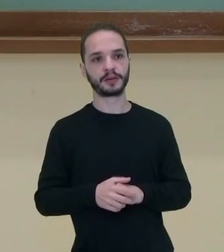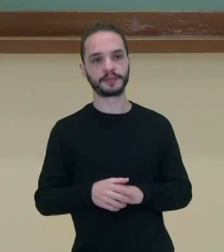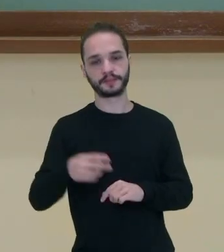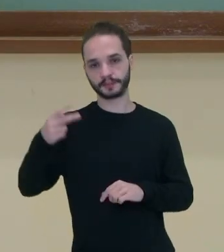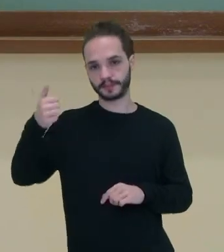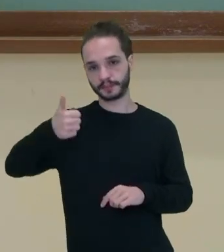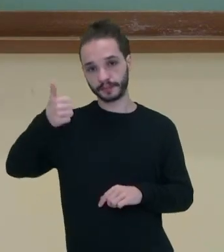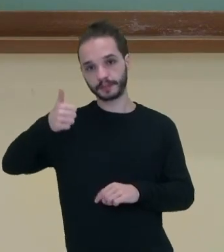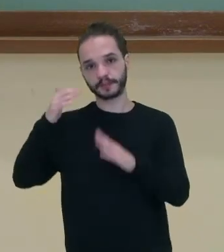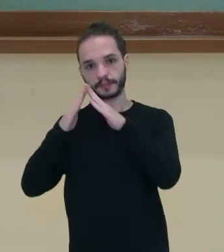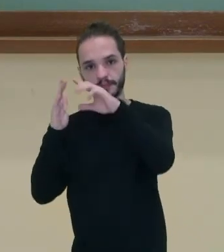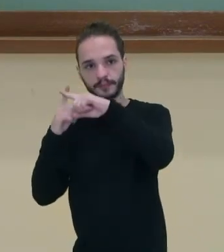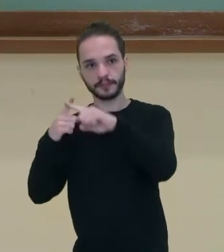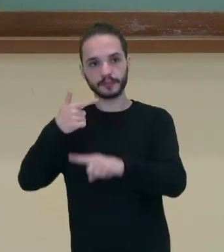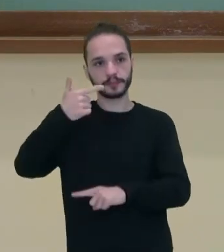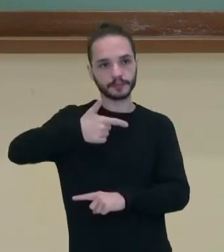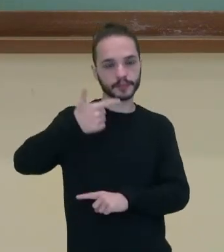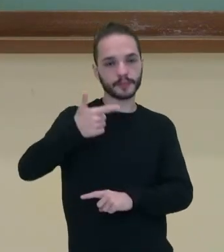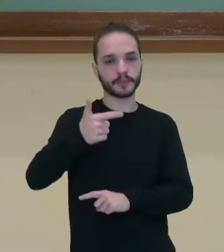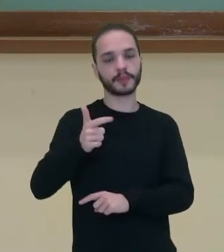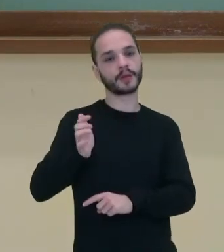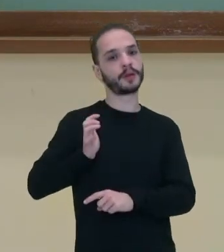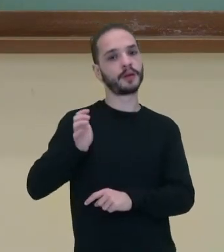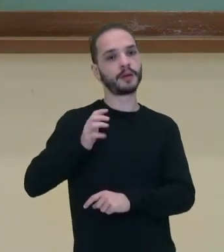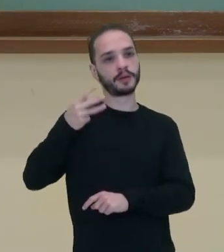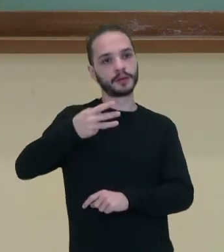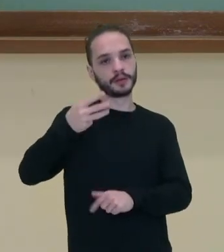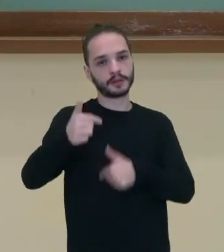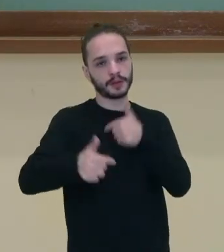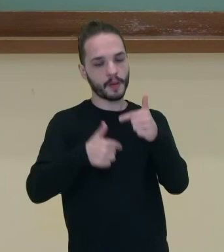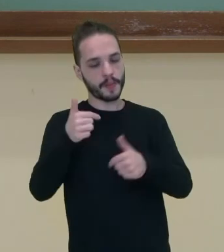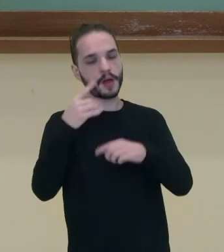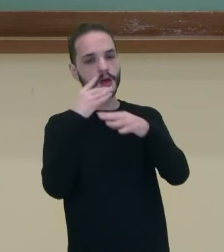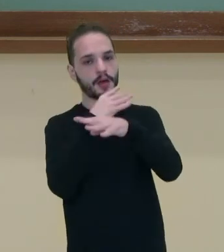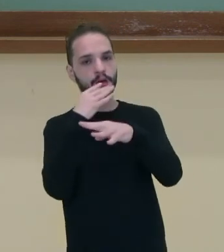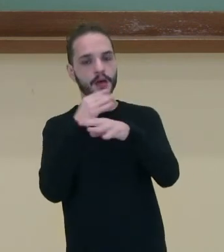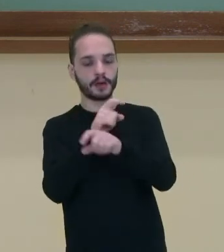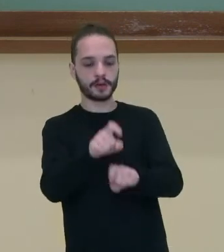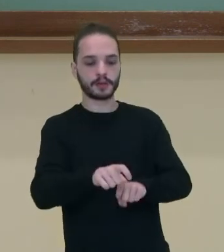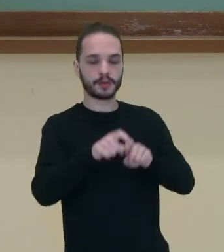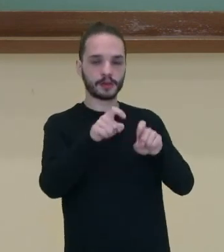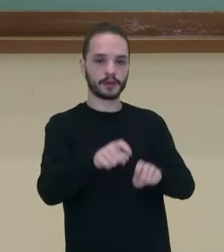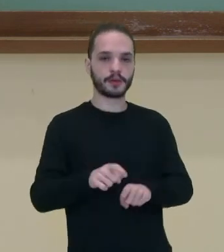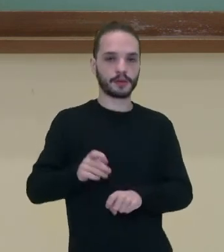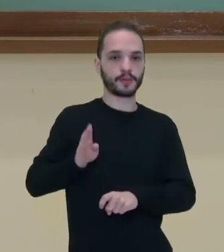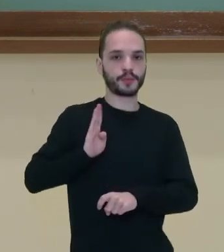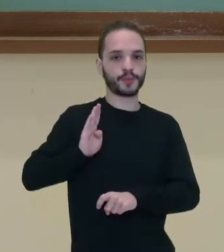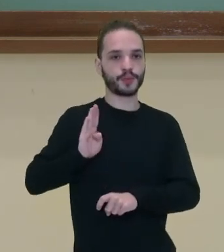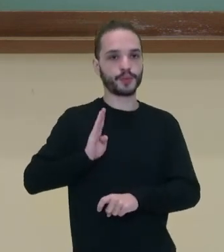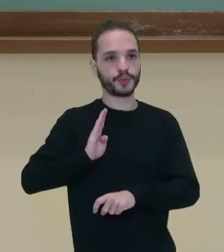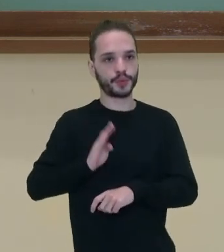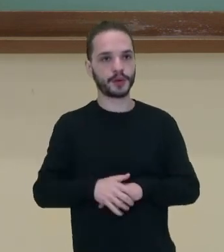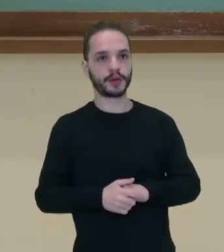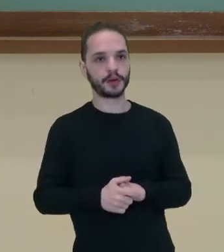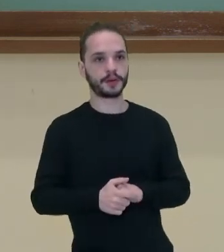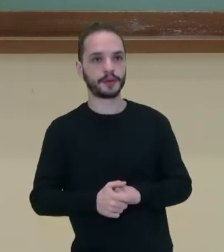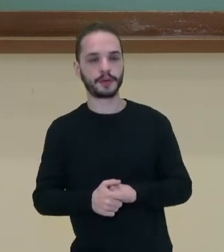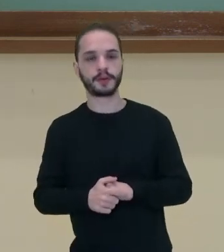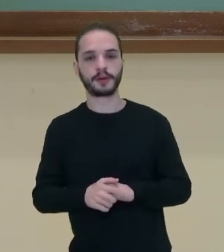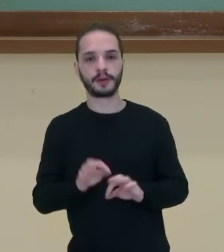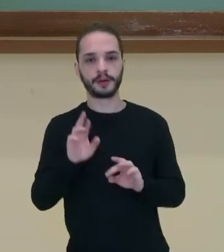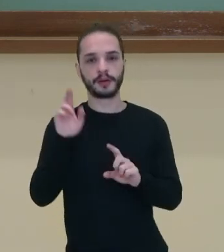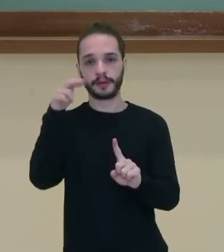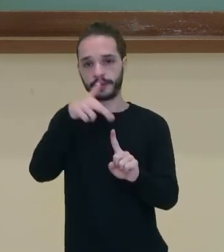nobreza, o terceiro estado eram os trabalhadores urbanos, camponeses e burguesia. Essas são as referências da